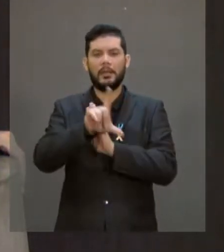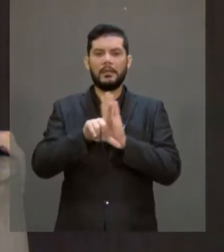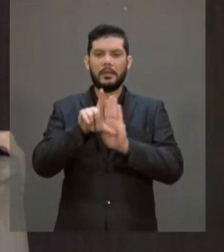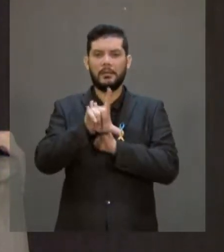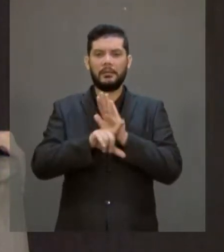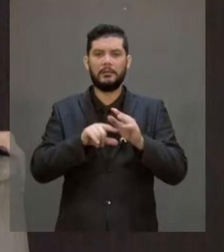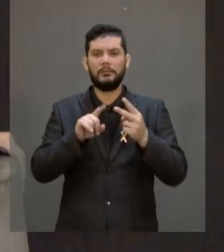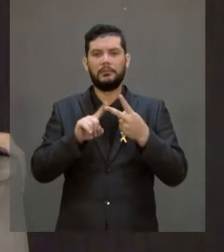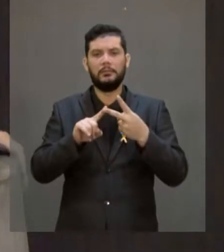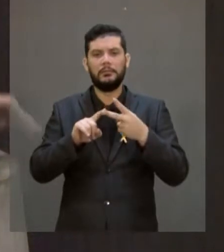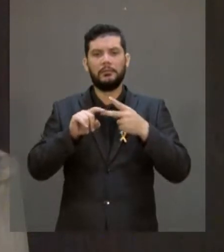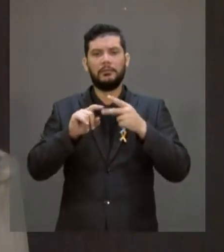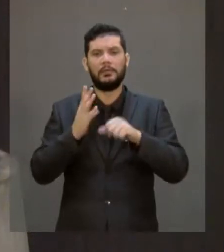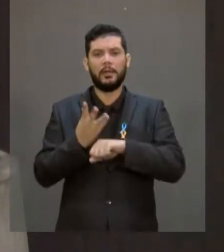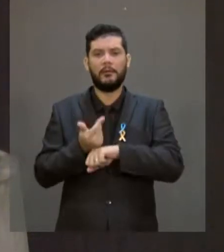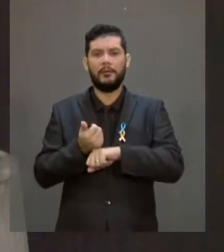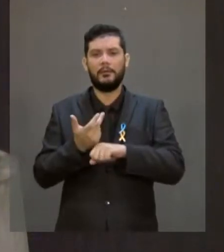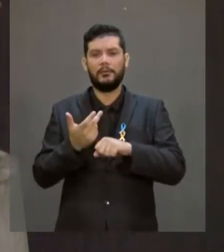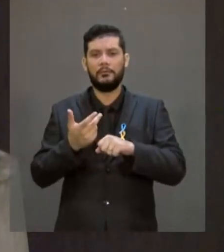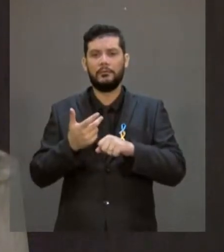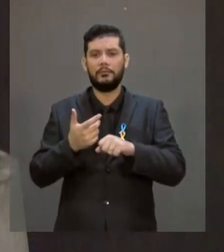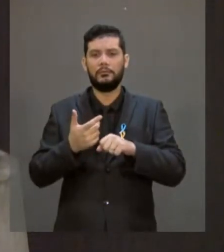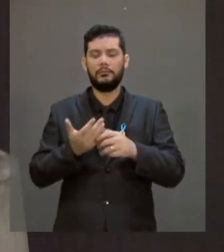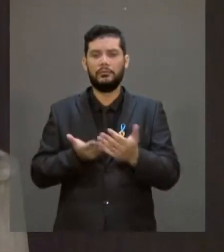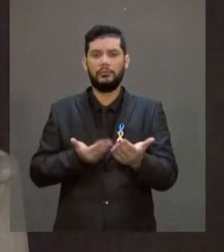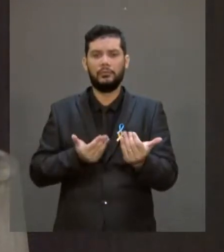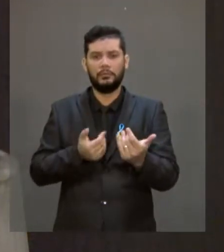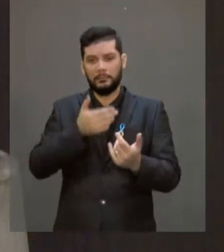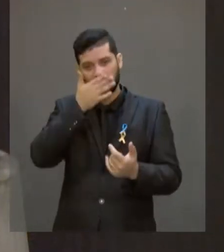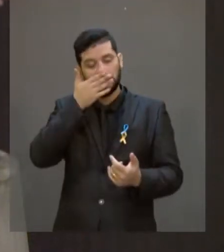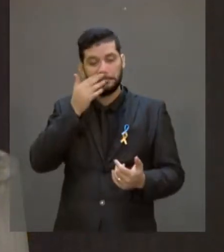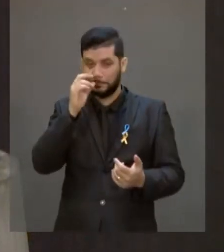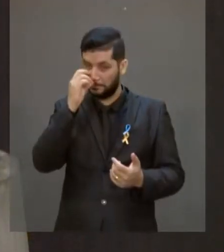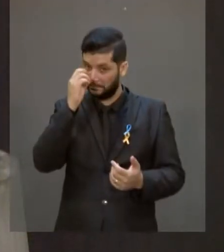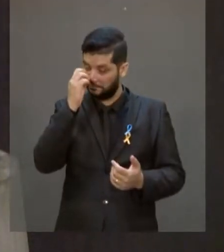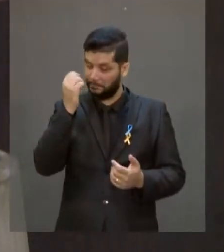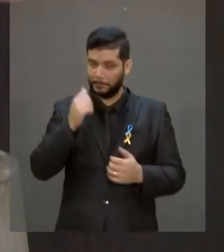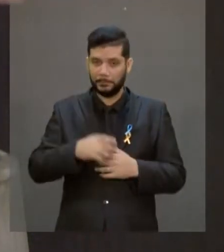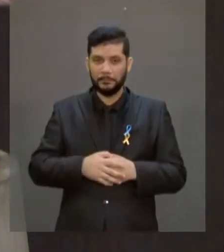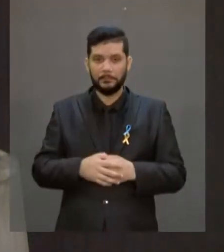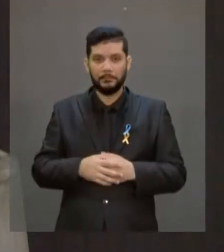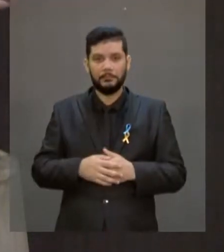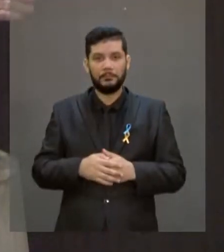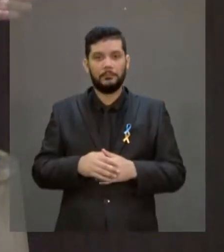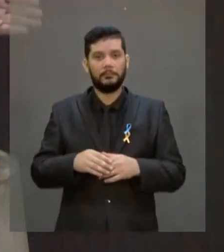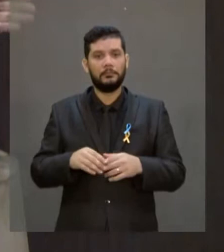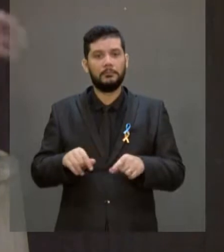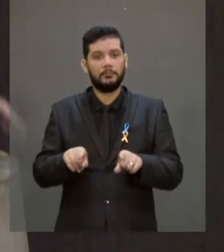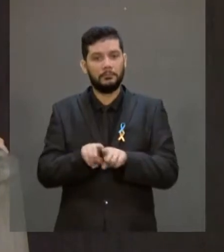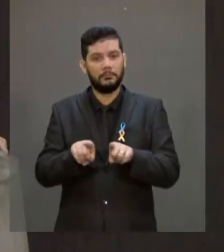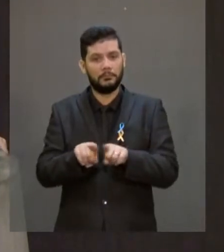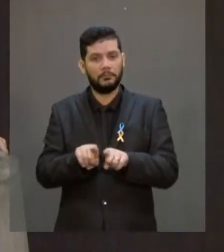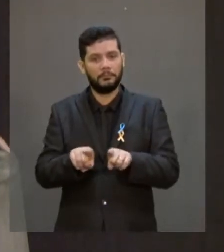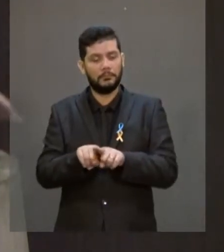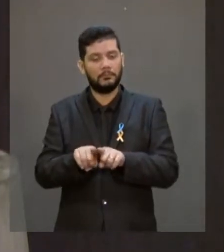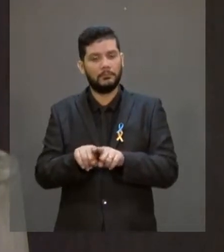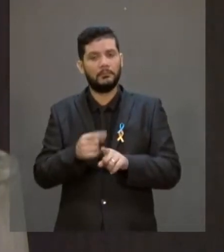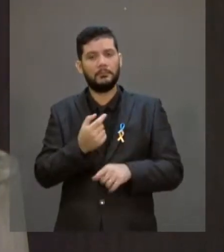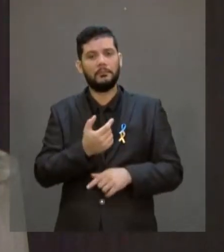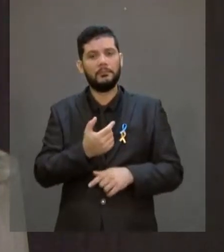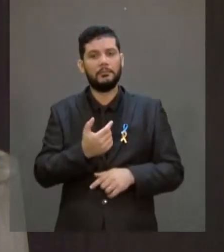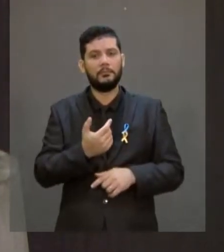eventos juvenis, sarau literário, inclusive promovido com apoio do Ceará Pacífico,